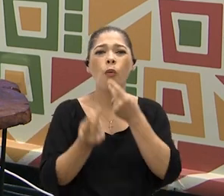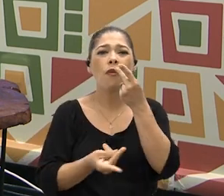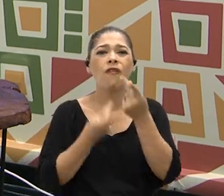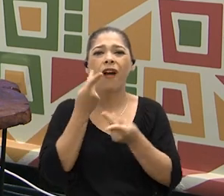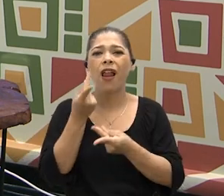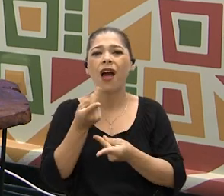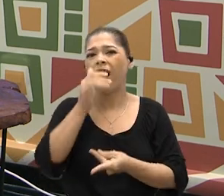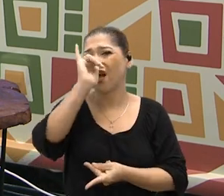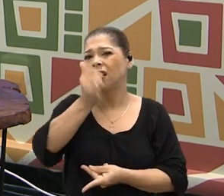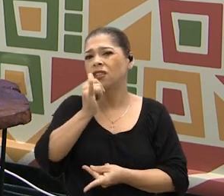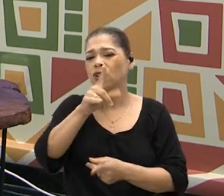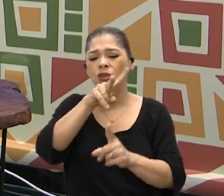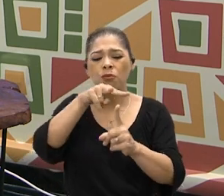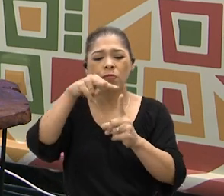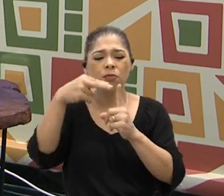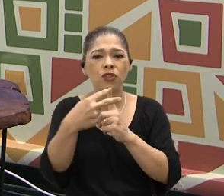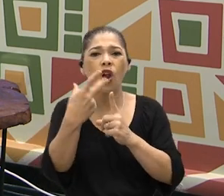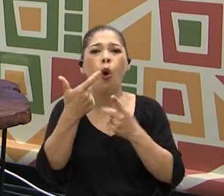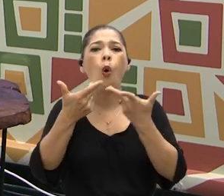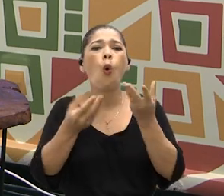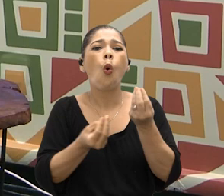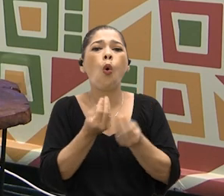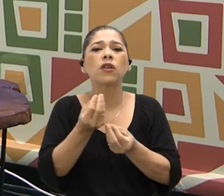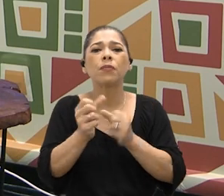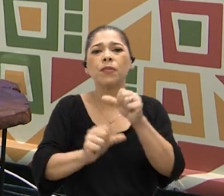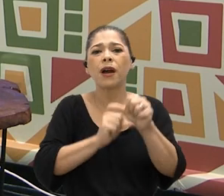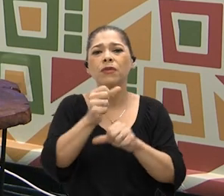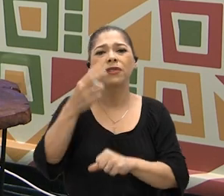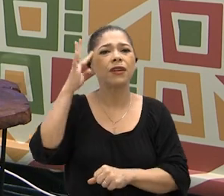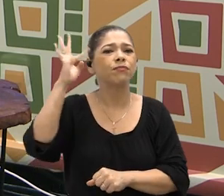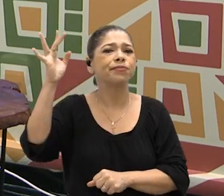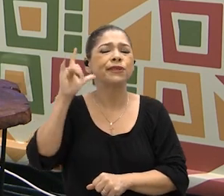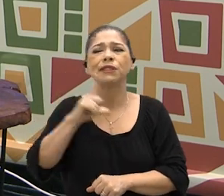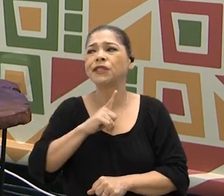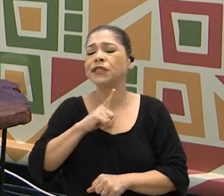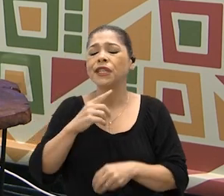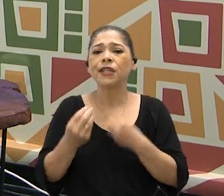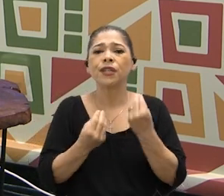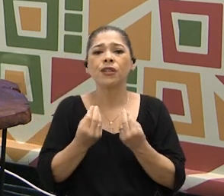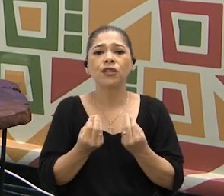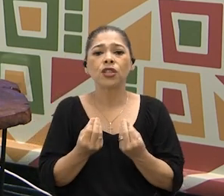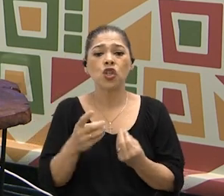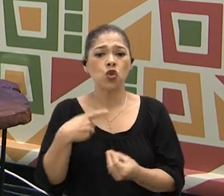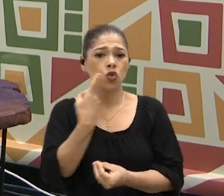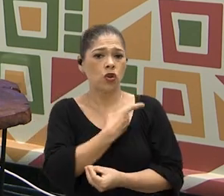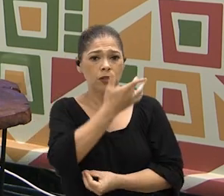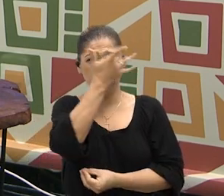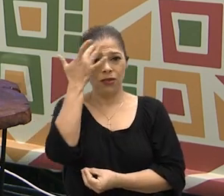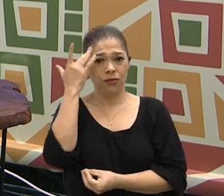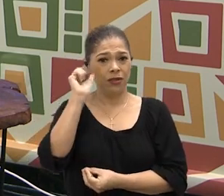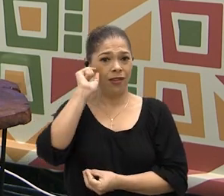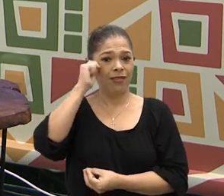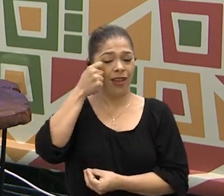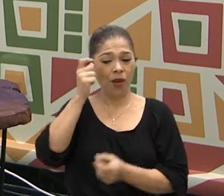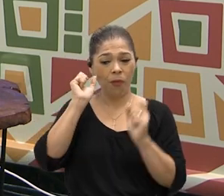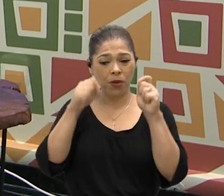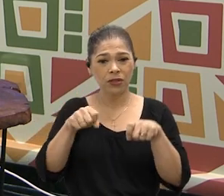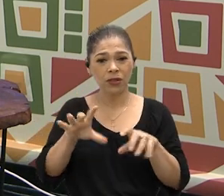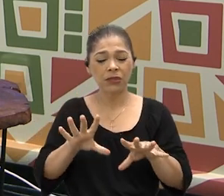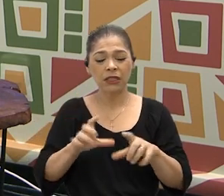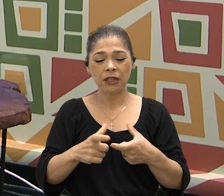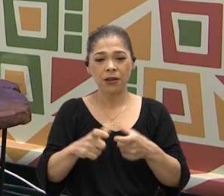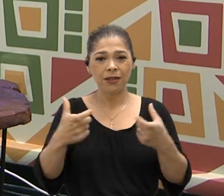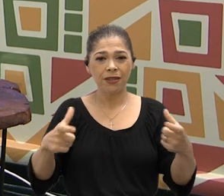história de uma outra forma de uma outra perspectiva para mudar o Imaginário que se tem para o que nós negros possamos